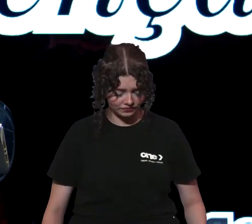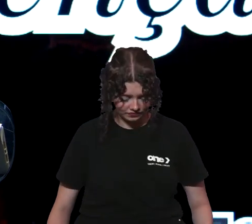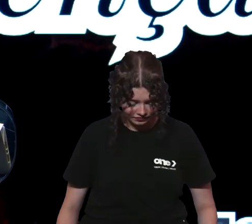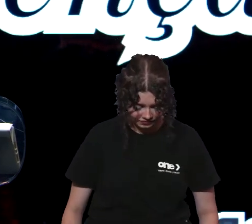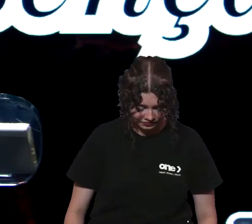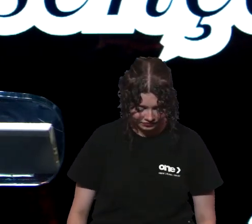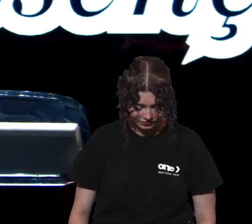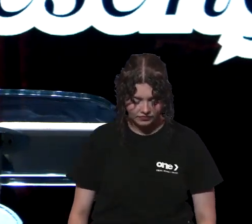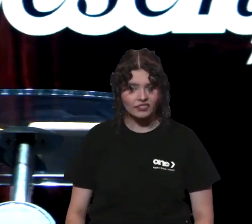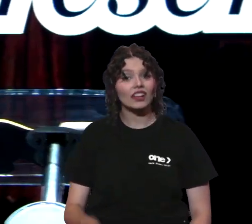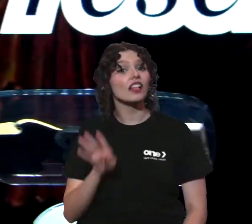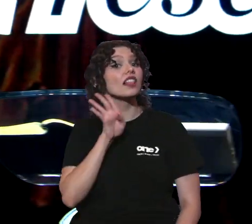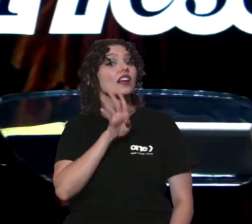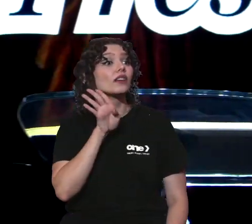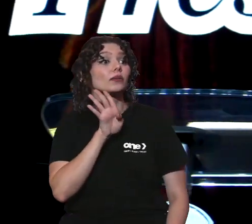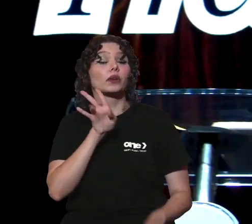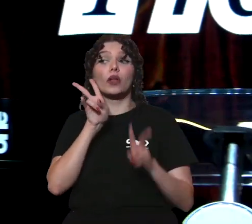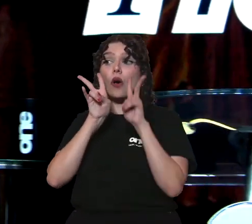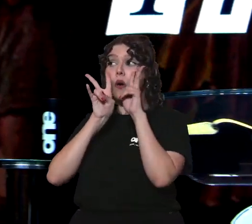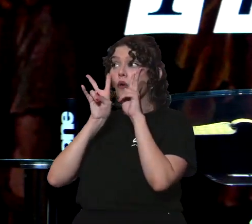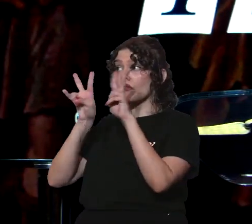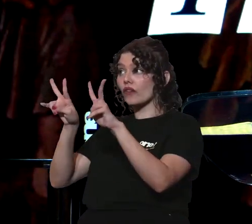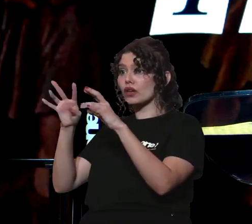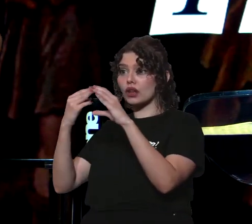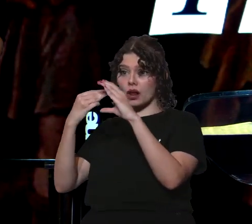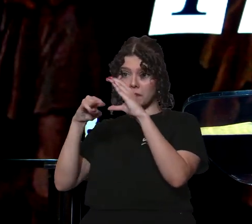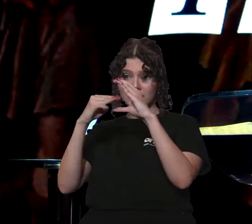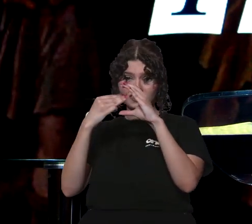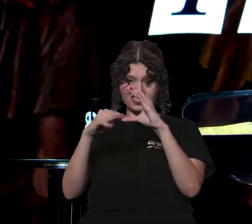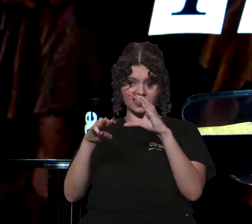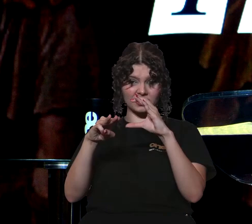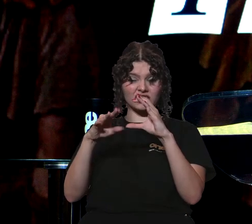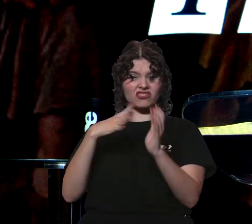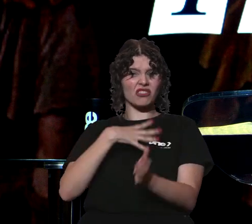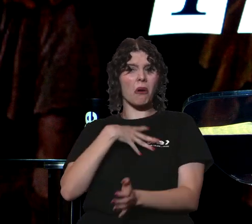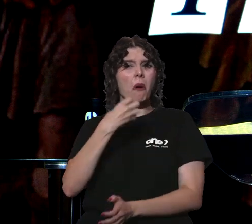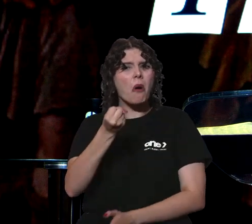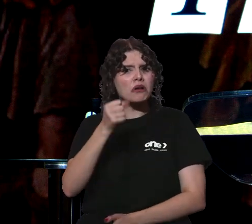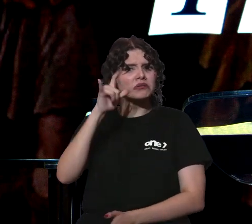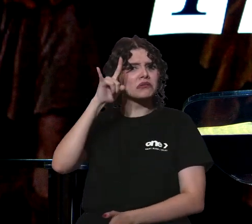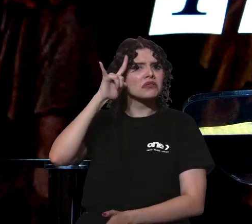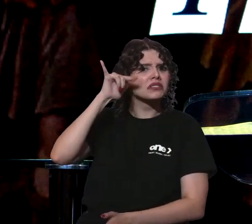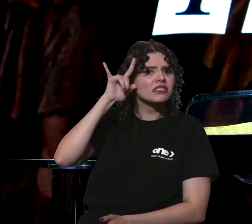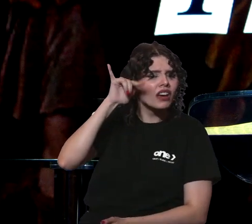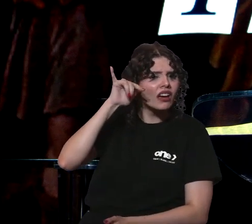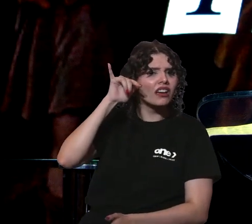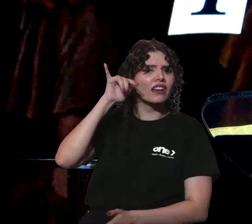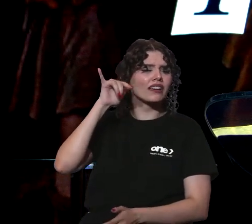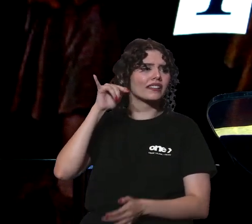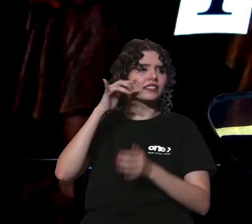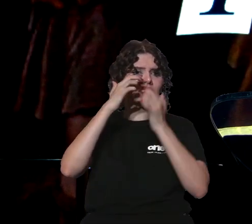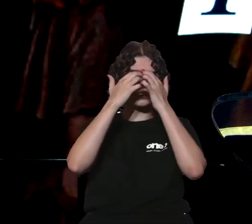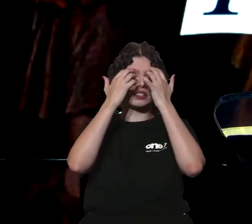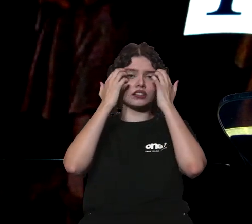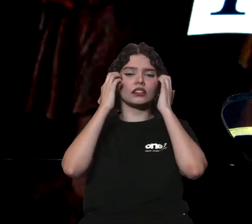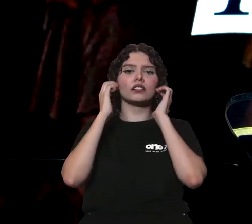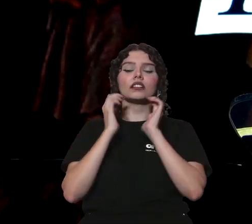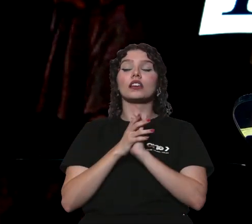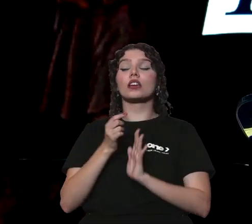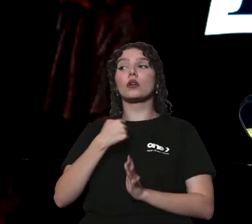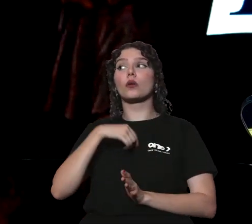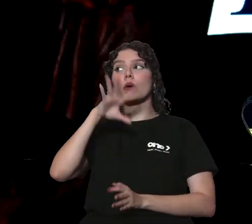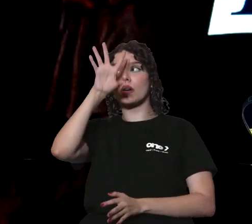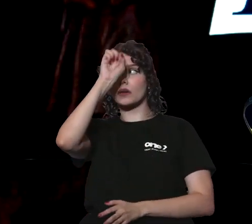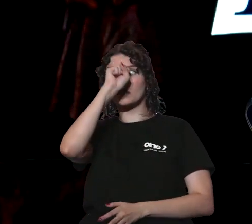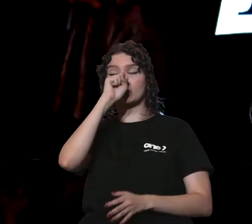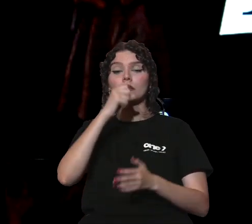É interessante quando eu vejo comentários mal direcionados no Instagram e nas coisas. Eu aprendi